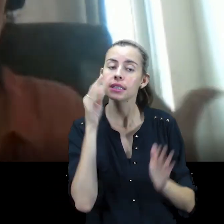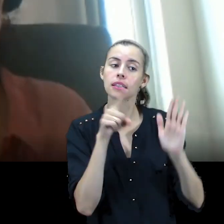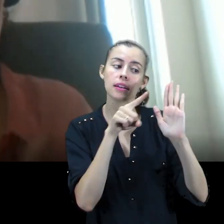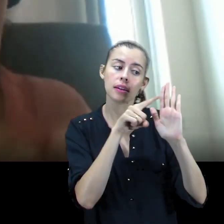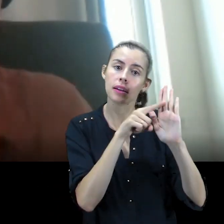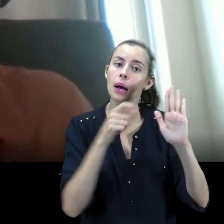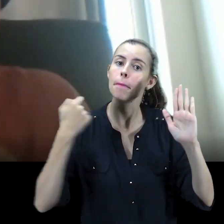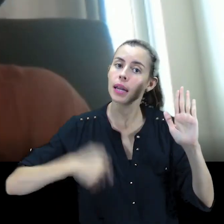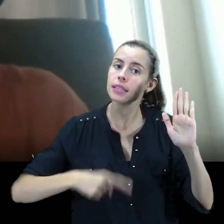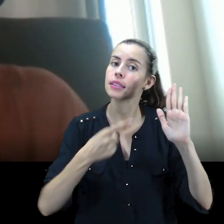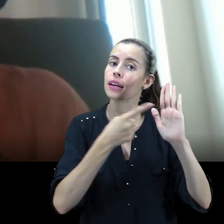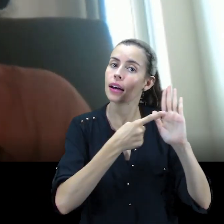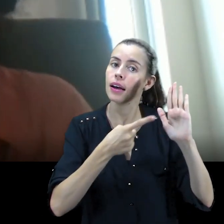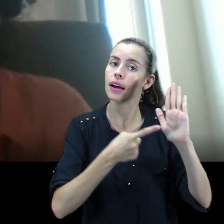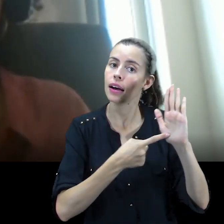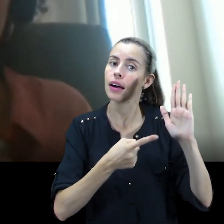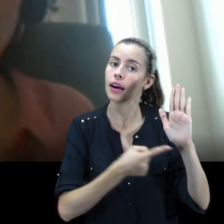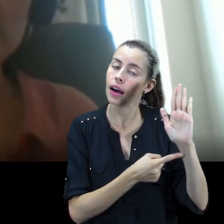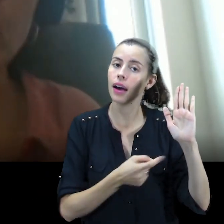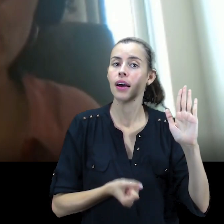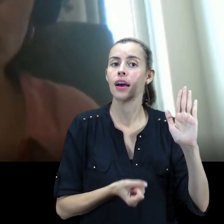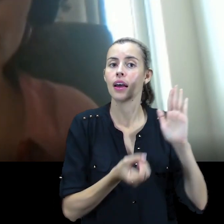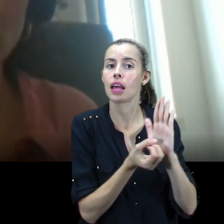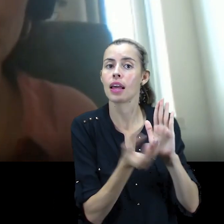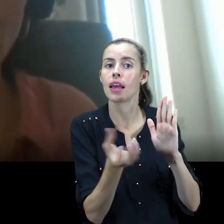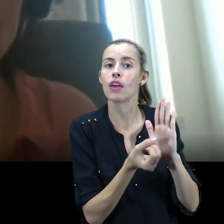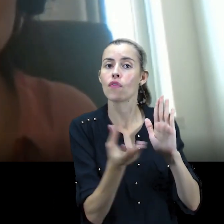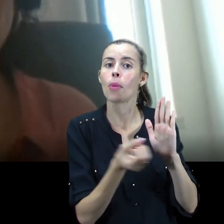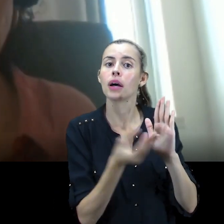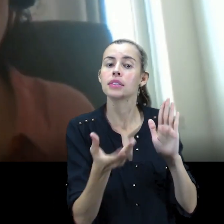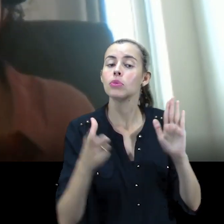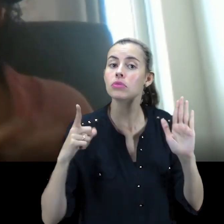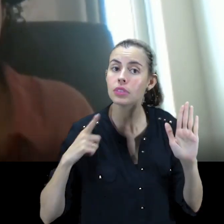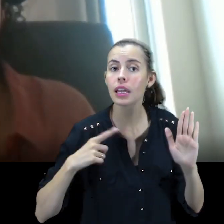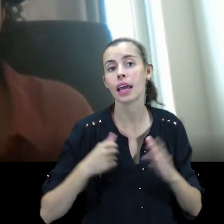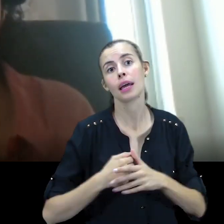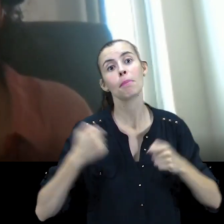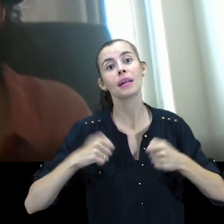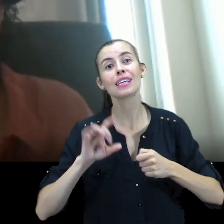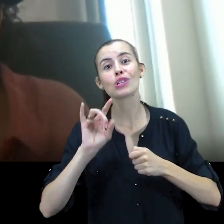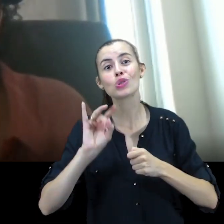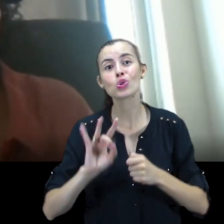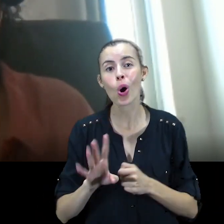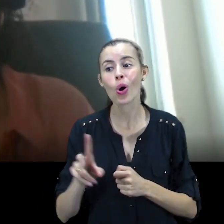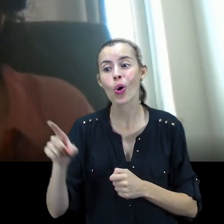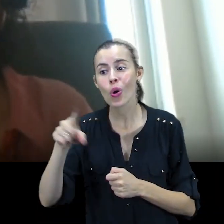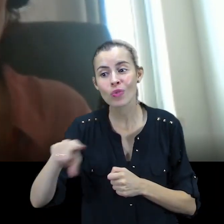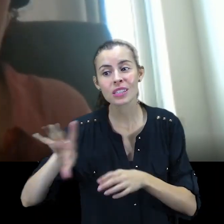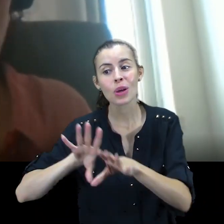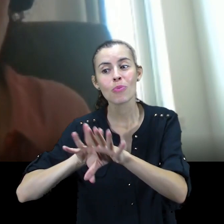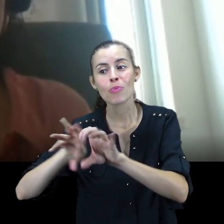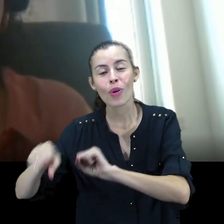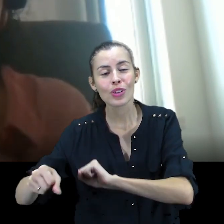é de relembrar as pessoas sobre essa resolução. Mas a Proeste tem feito também, todo semestre, oficinas de